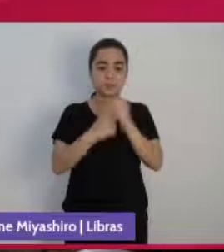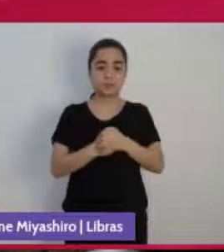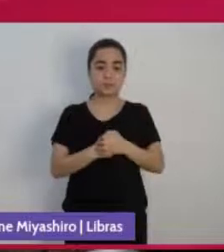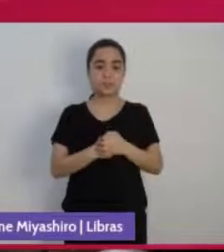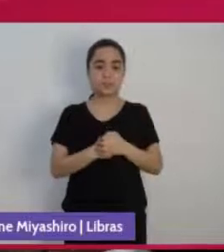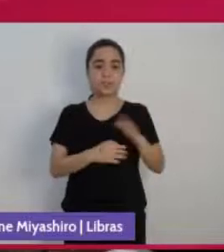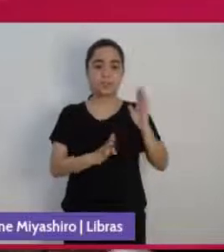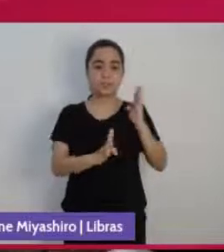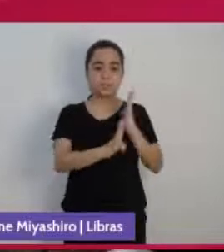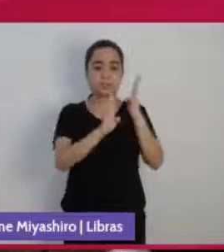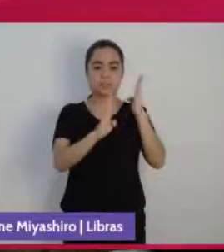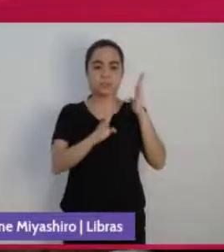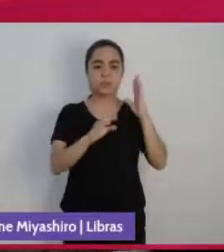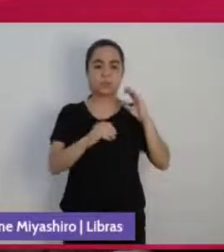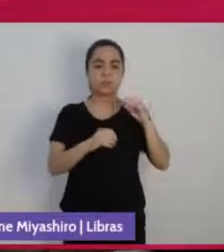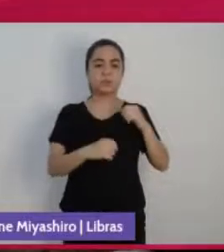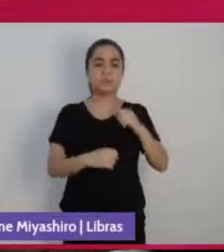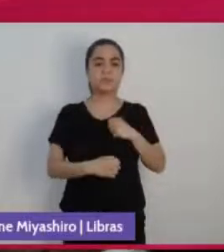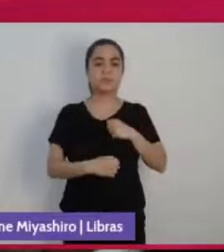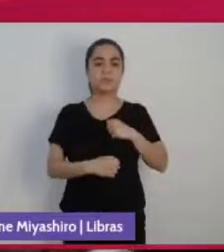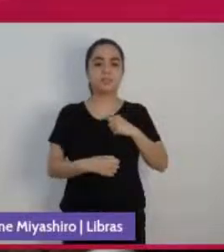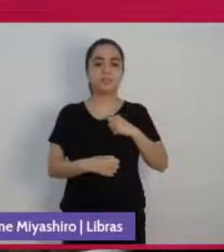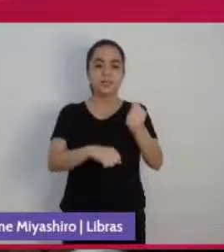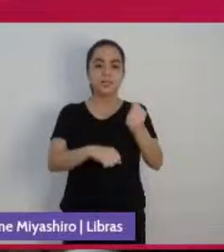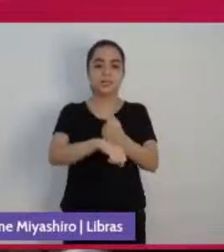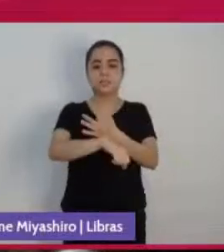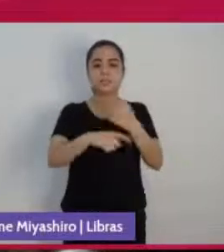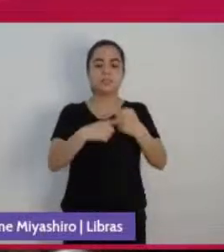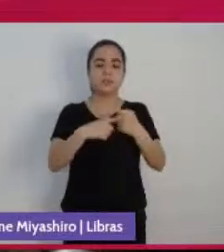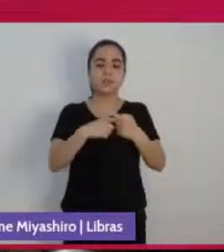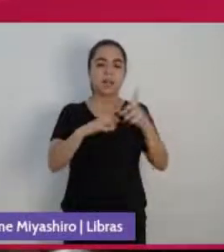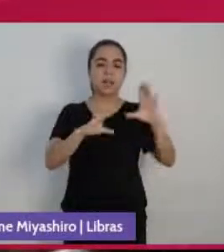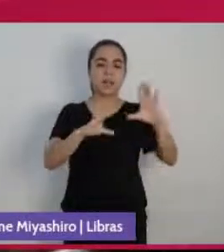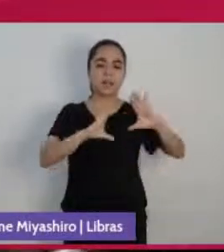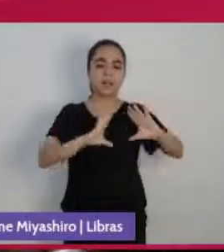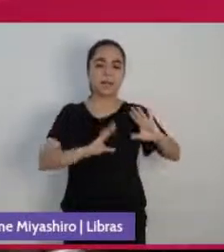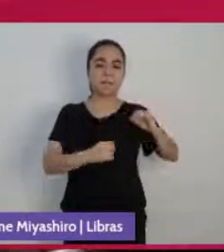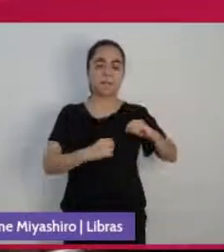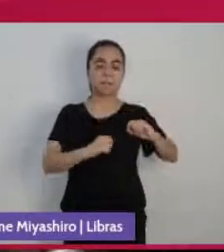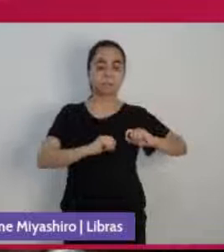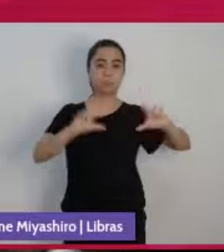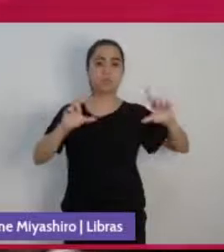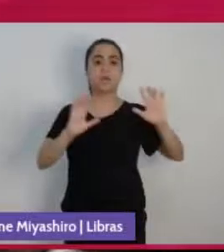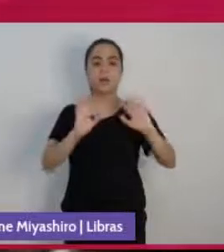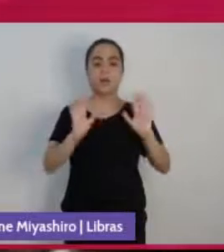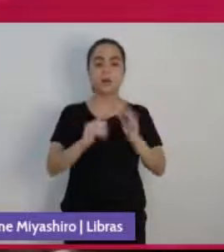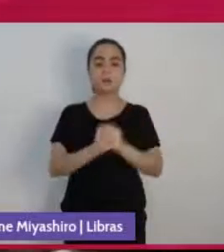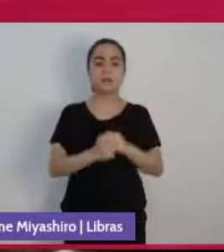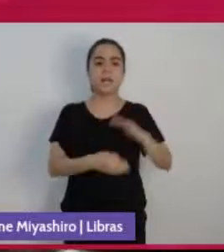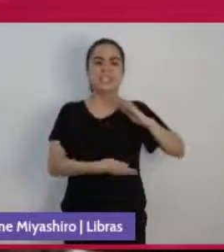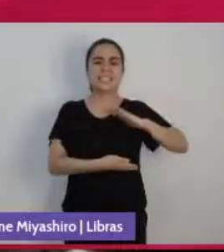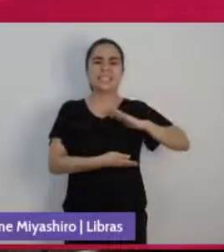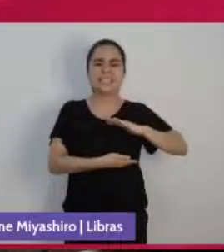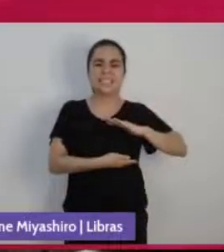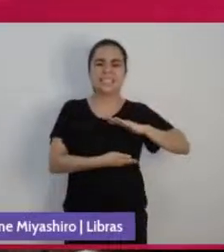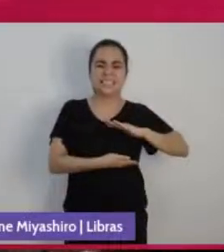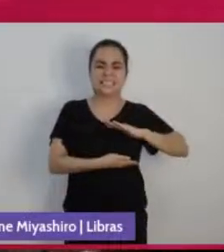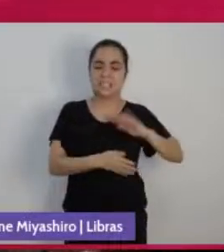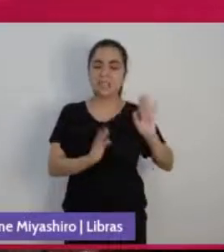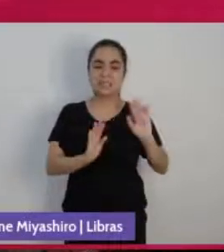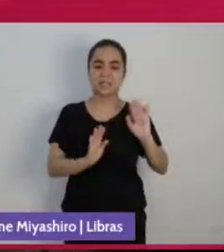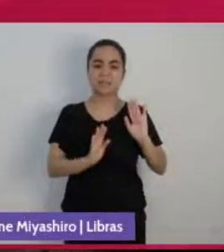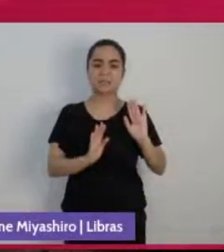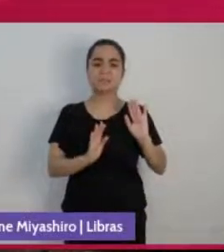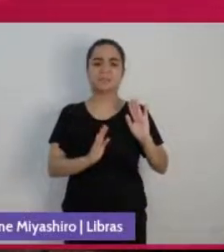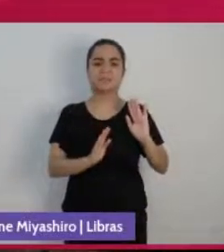sensíveis para reduzir a dose de exposição. Então, vai chegar um momento que eu não vou precisar apertar tanto a mama para reduzir